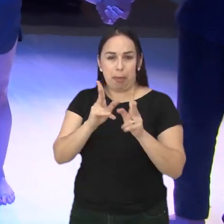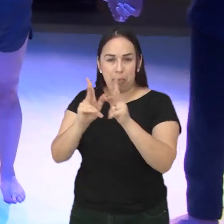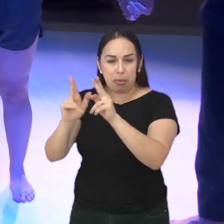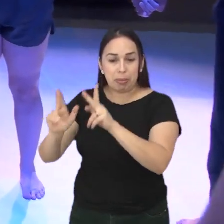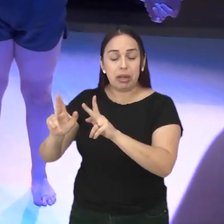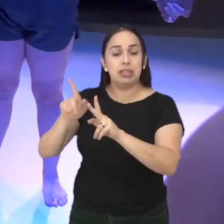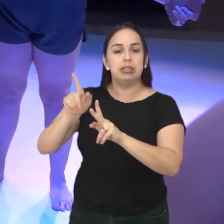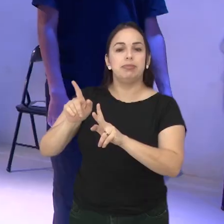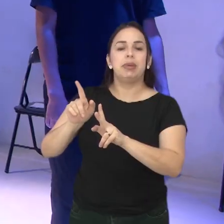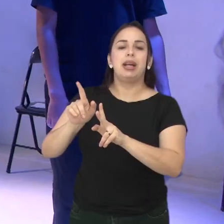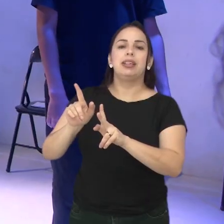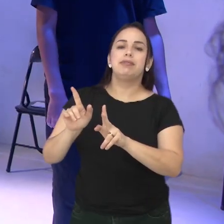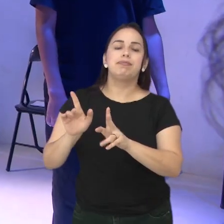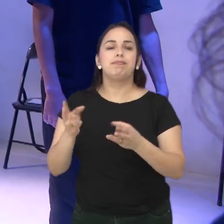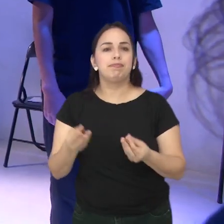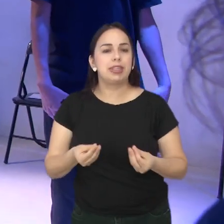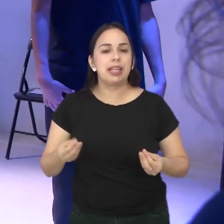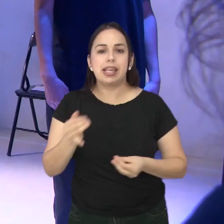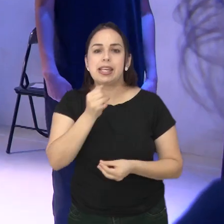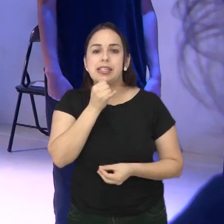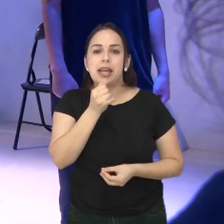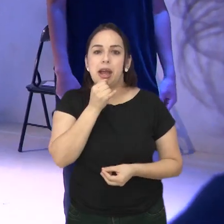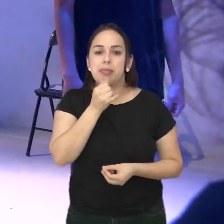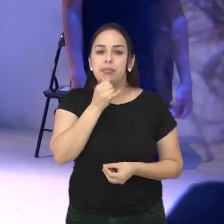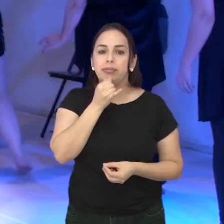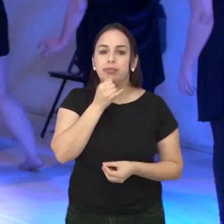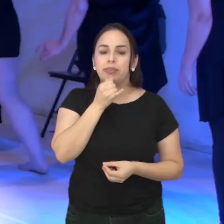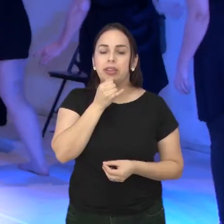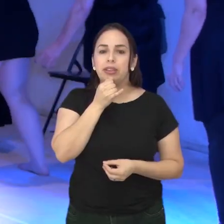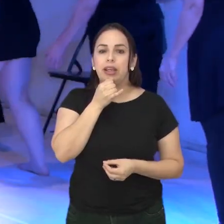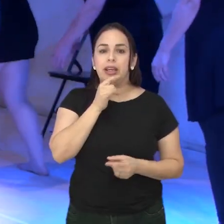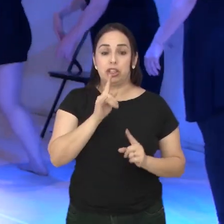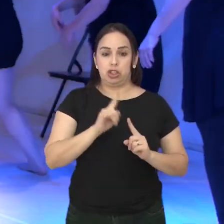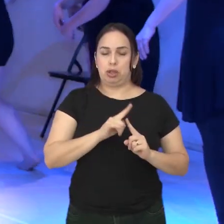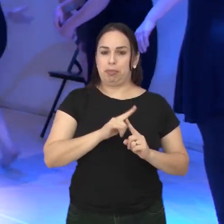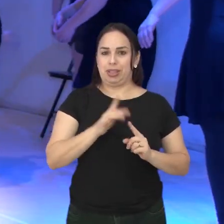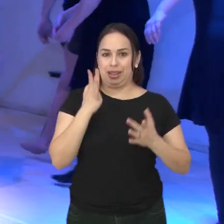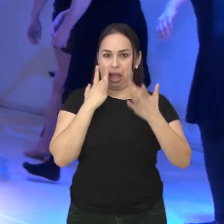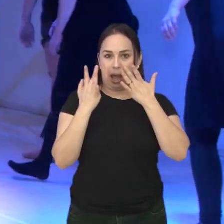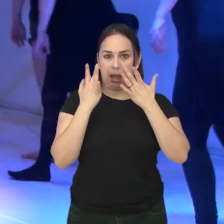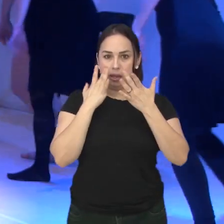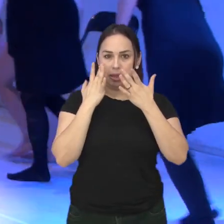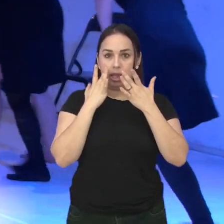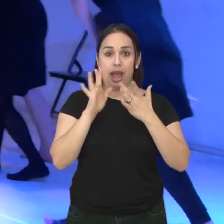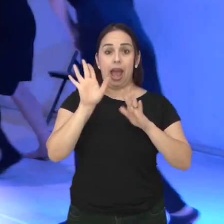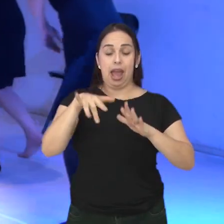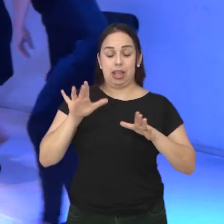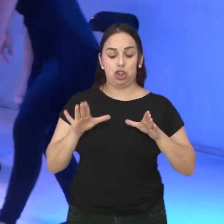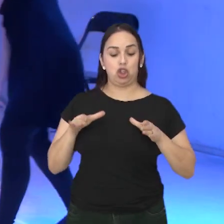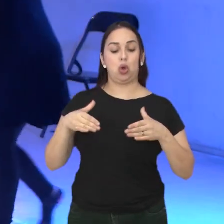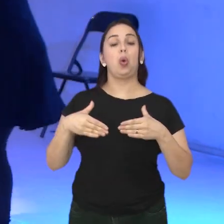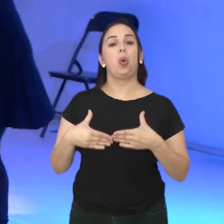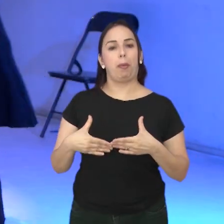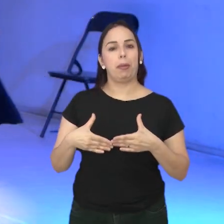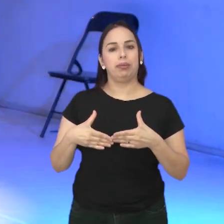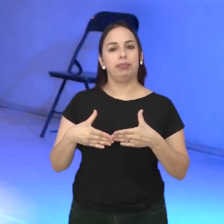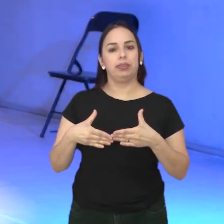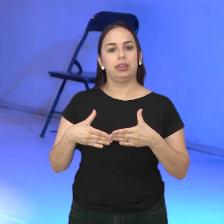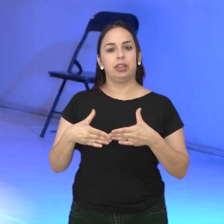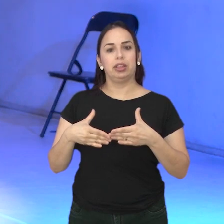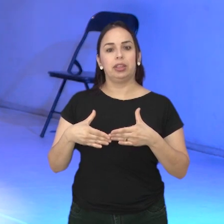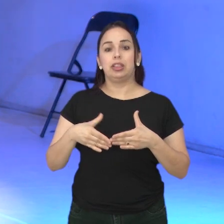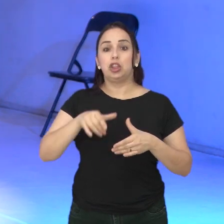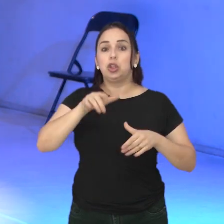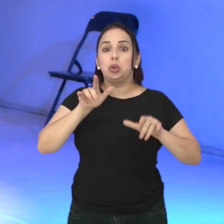diretor ou diretora, mas você tem, por exemplo, o tipo de teatro que a gente faz, que é um teatro de grupo,